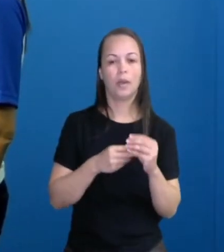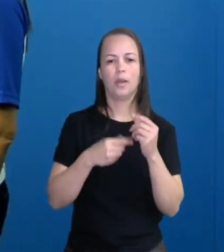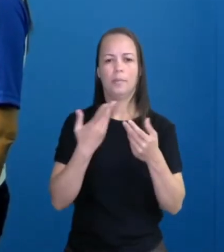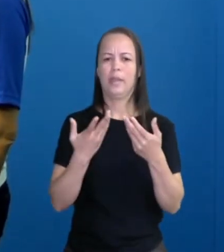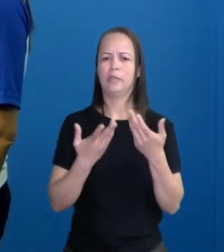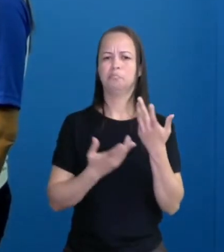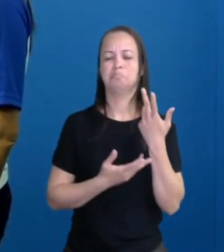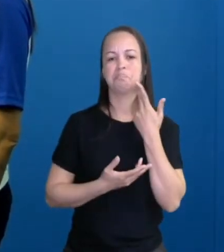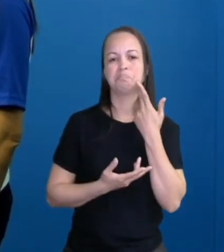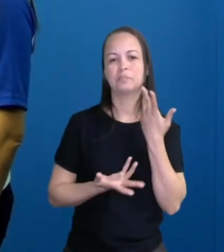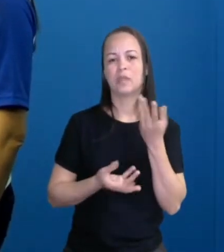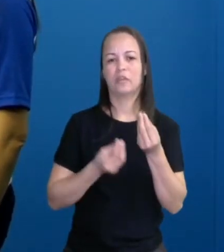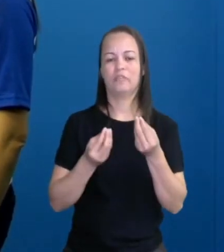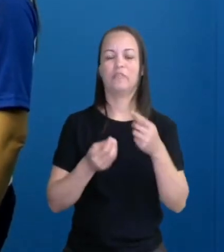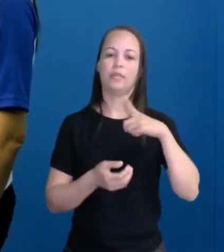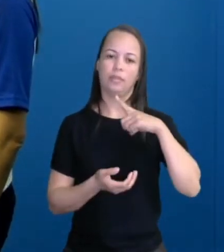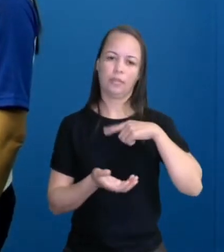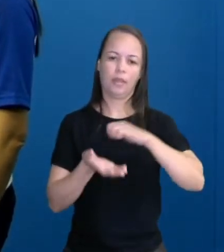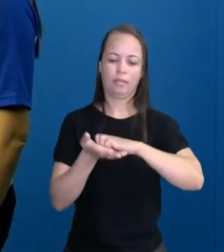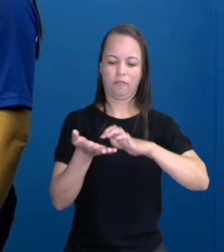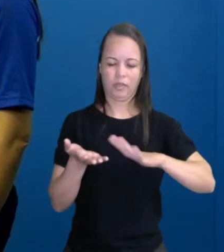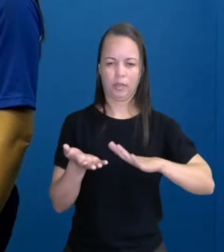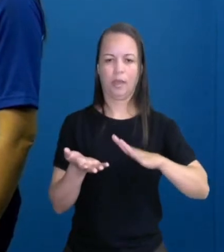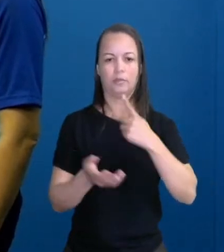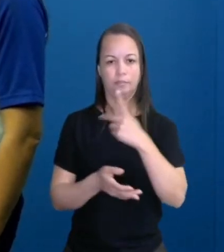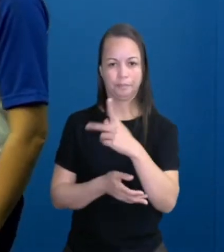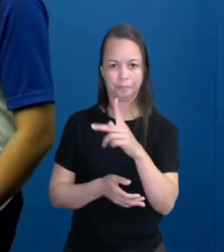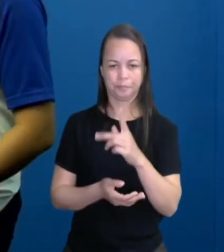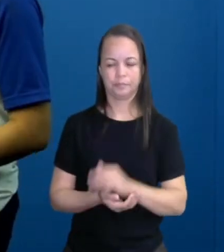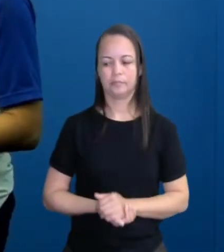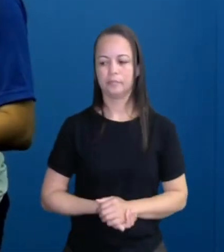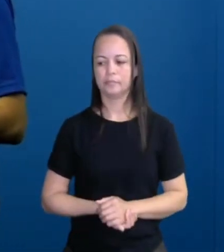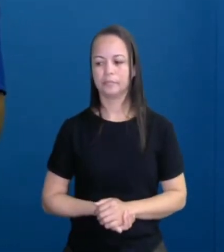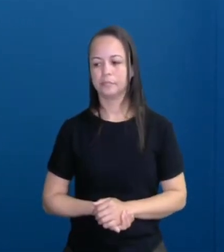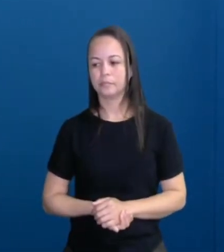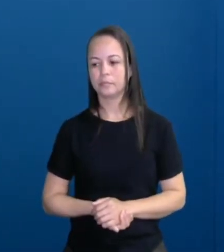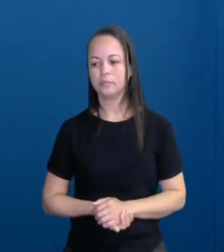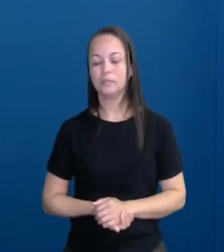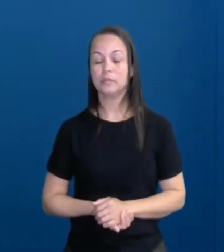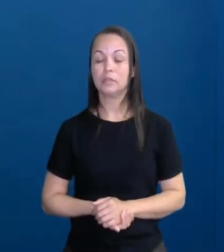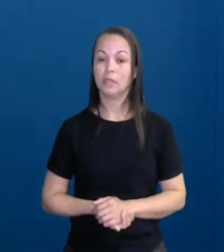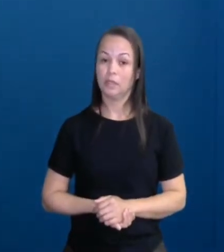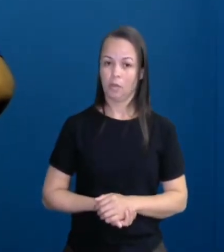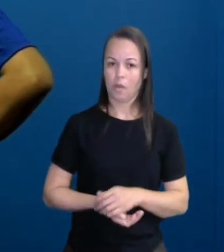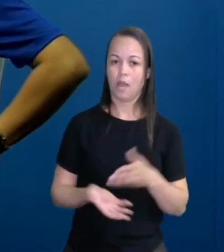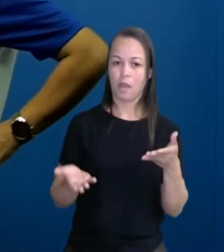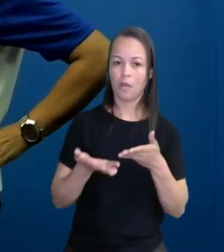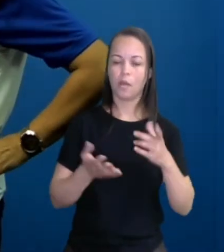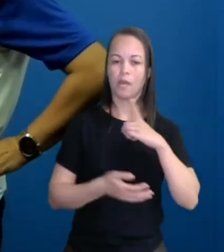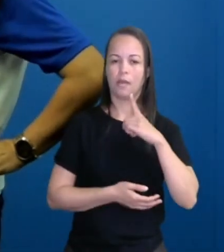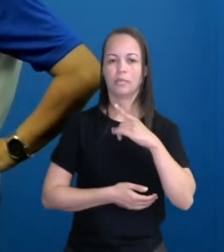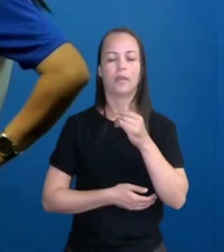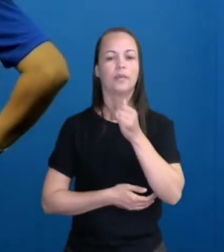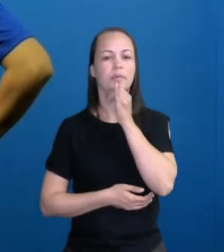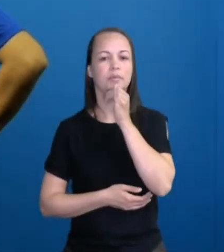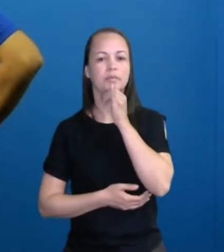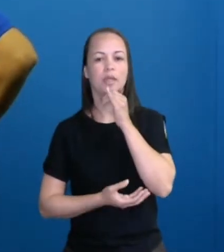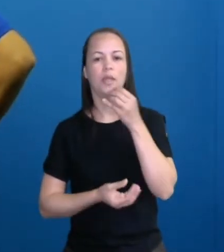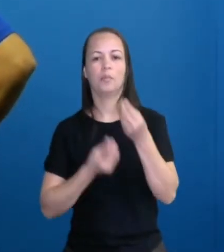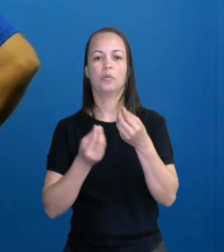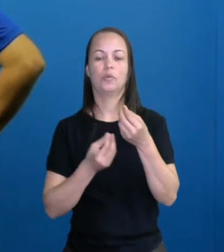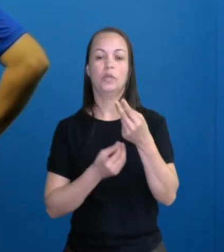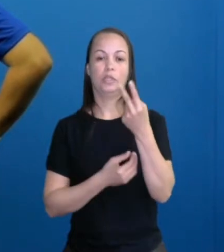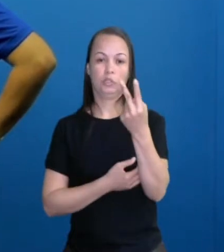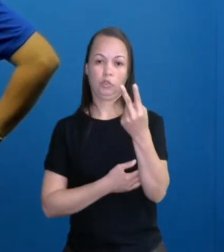gente vai fazer alguns exercícios com isso, ok? Pronto, então tá aí um exemplo, né? Nós temos aqui a imagem de